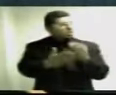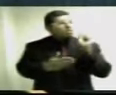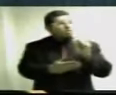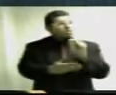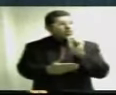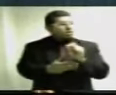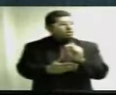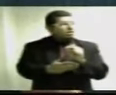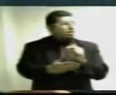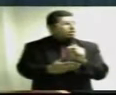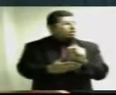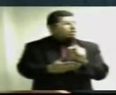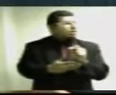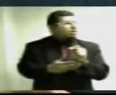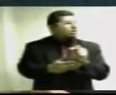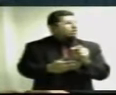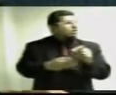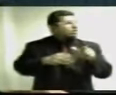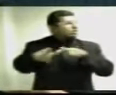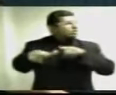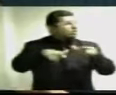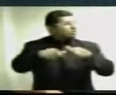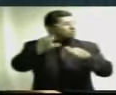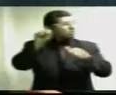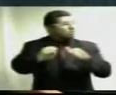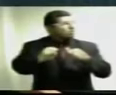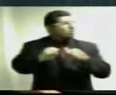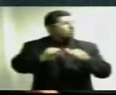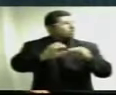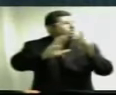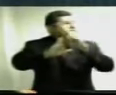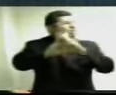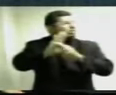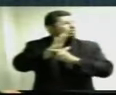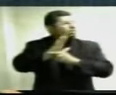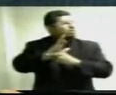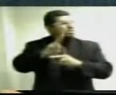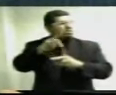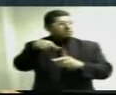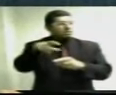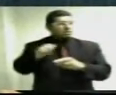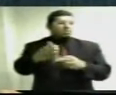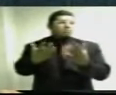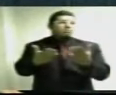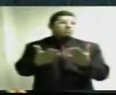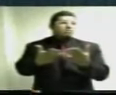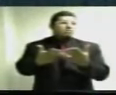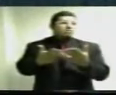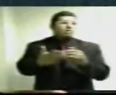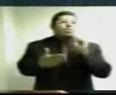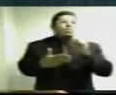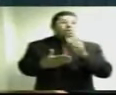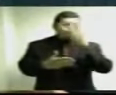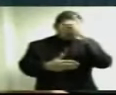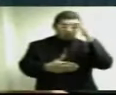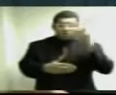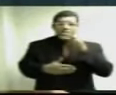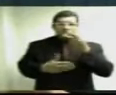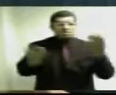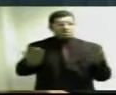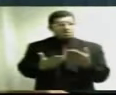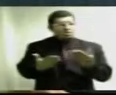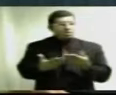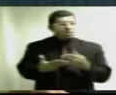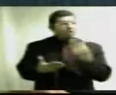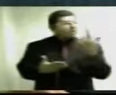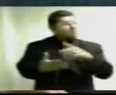que Sarney seja presidente do Senado, sucedido por Renan Calheiros. O que o povo está dizendo